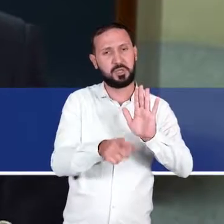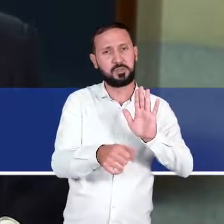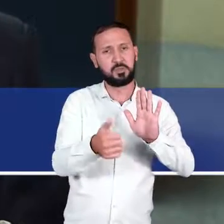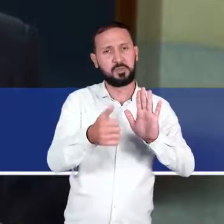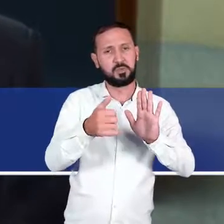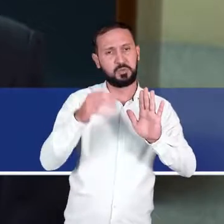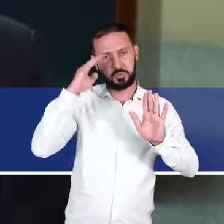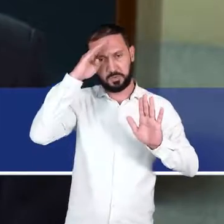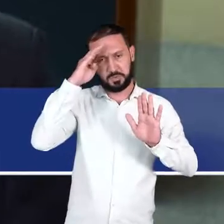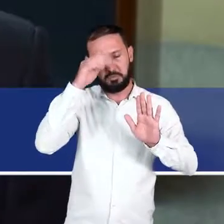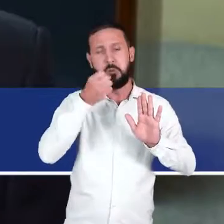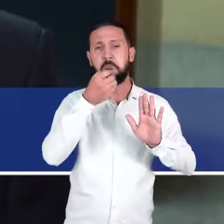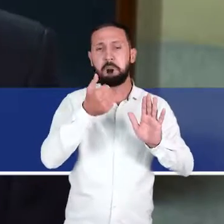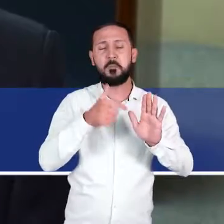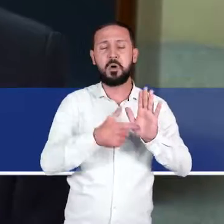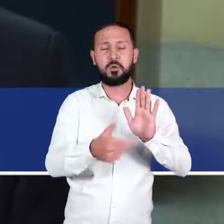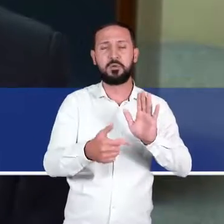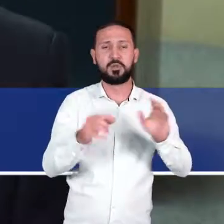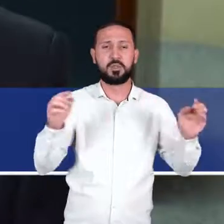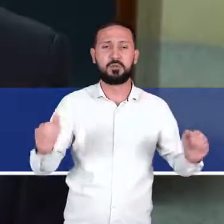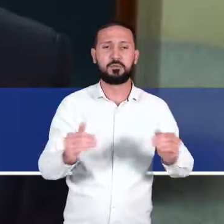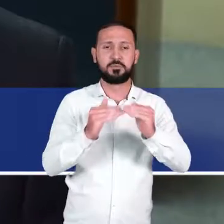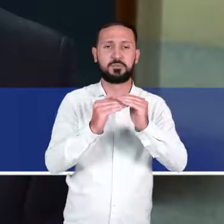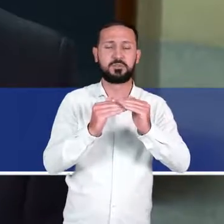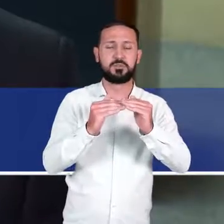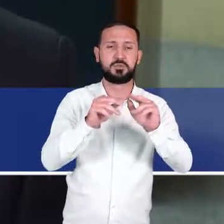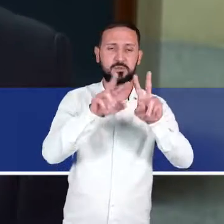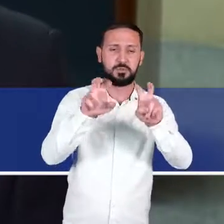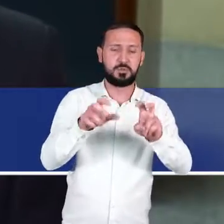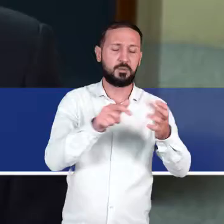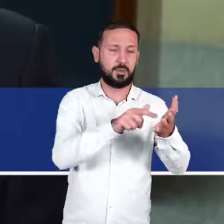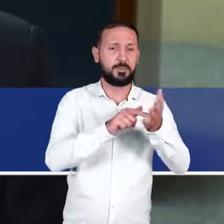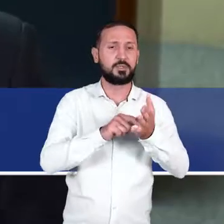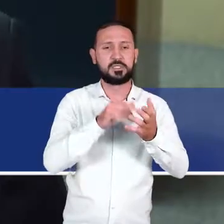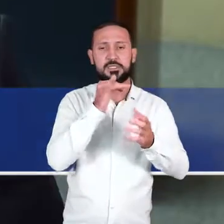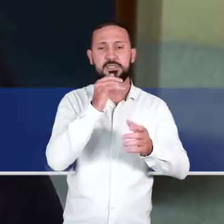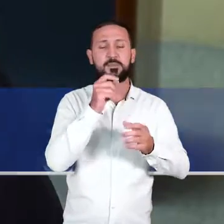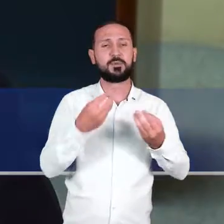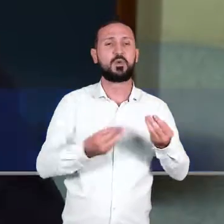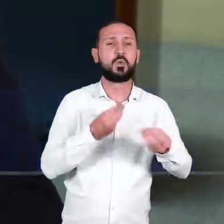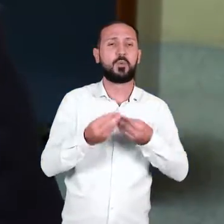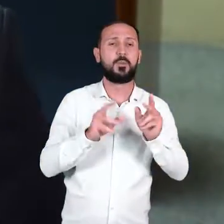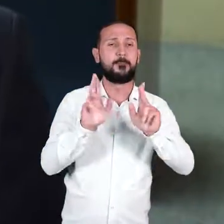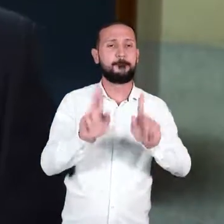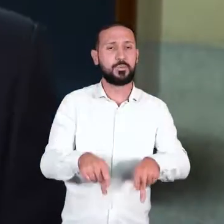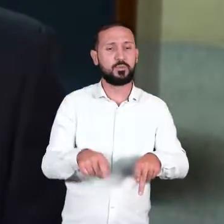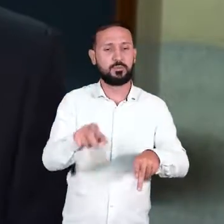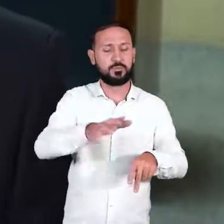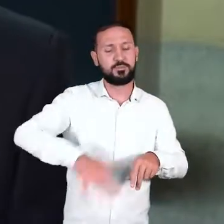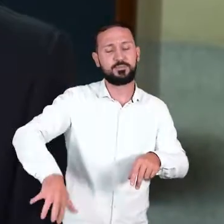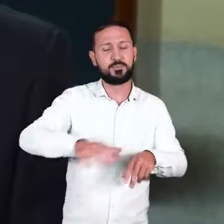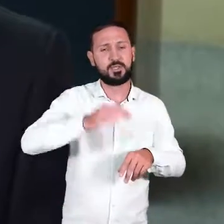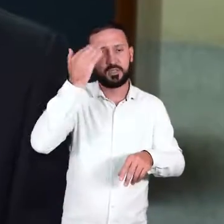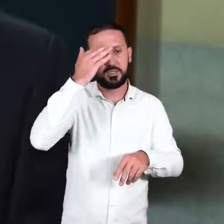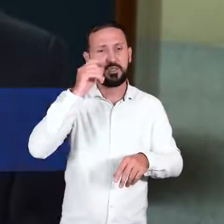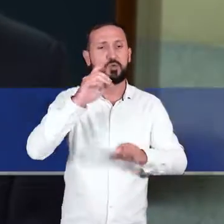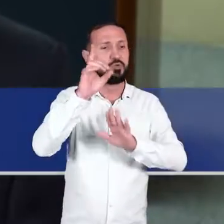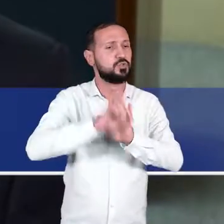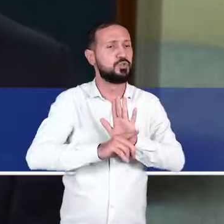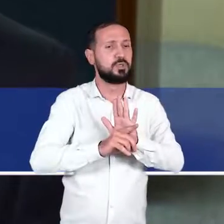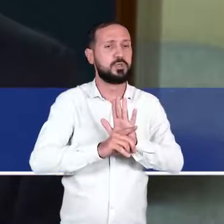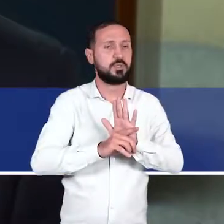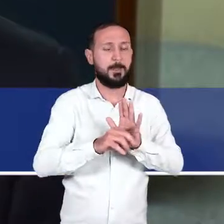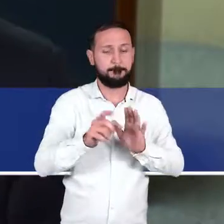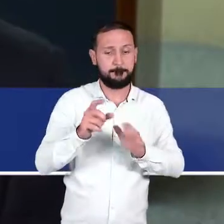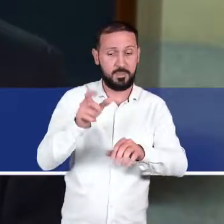Cabalmi, obedecendo ali as questões que ele mesmo coloca, por exemplo, para a população entender o direito